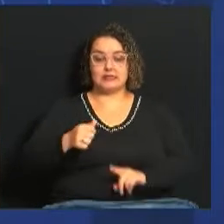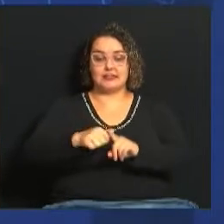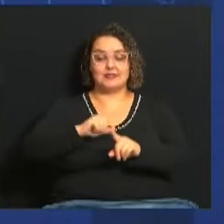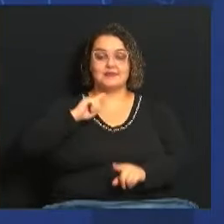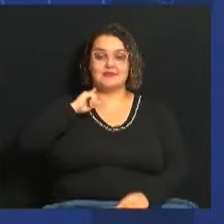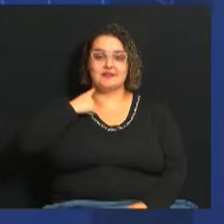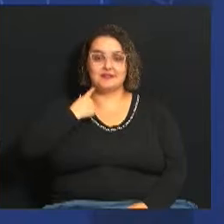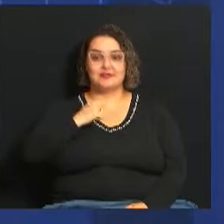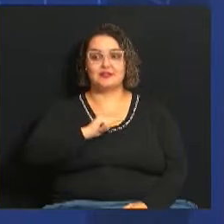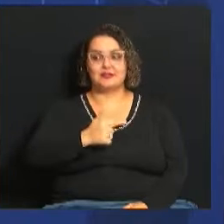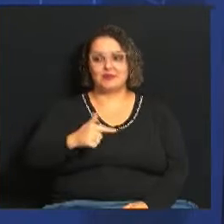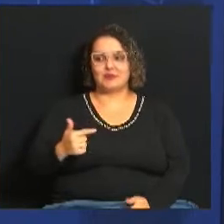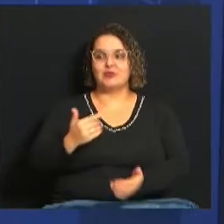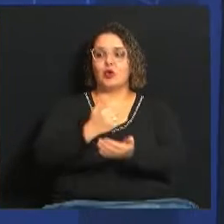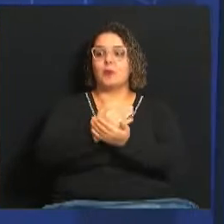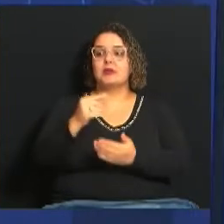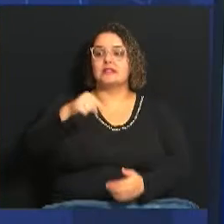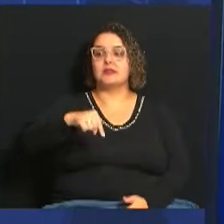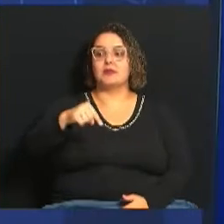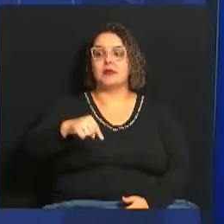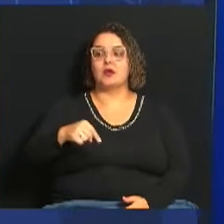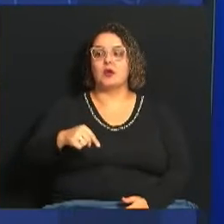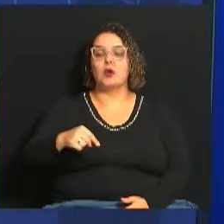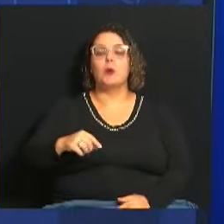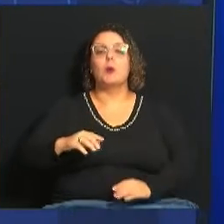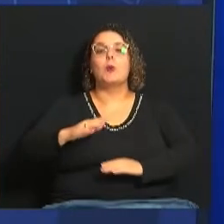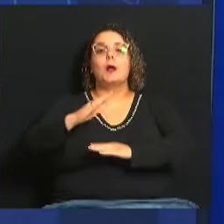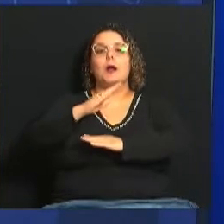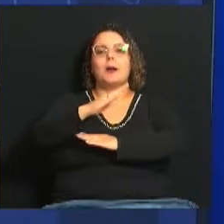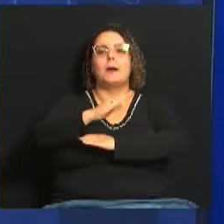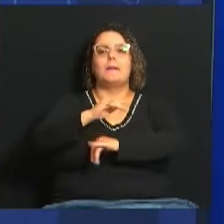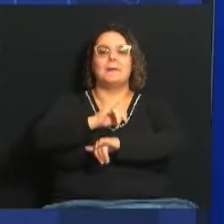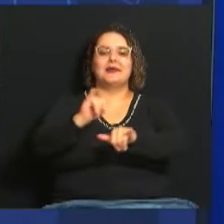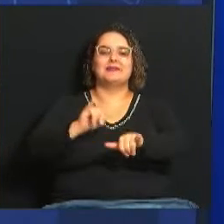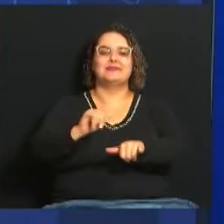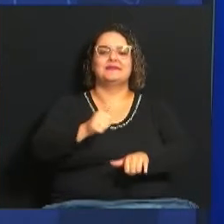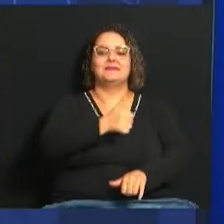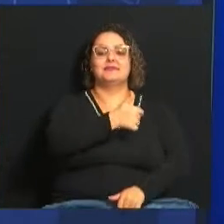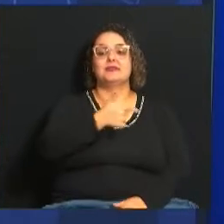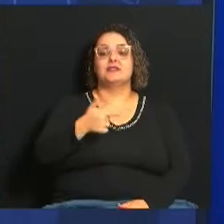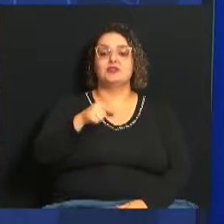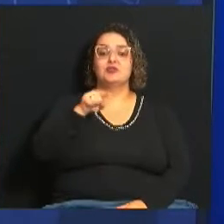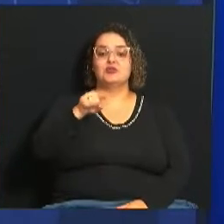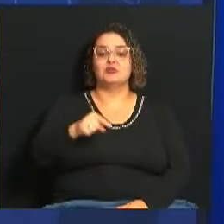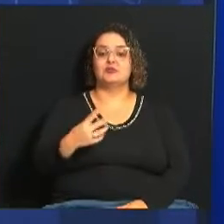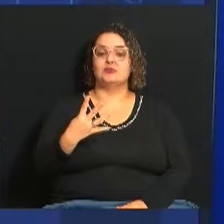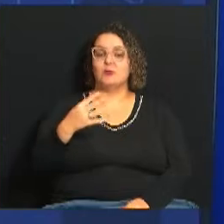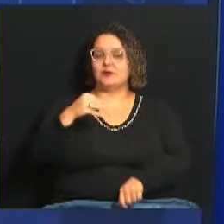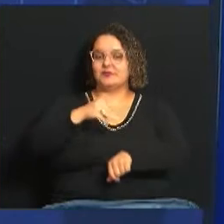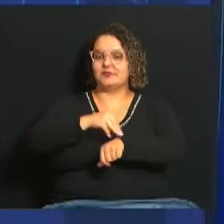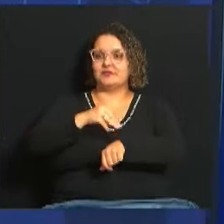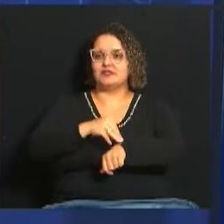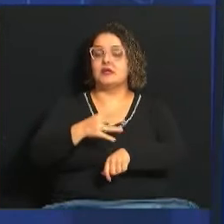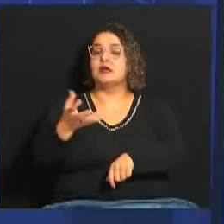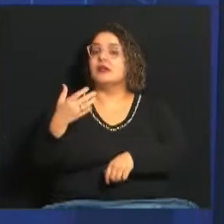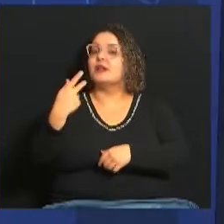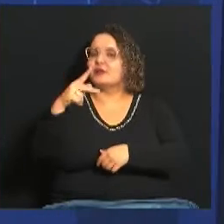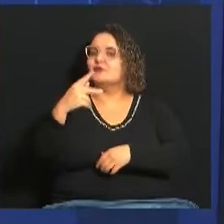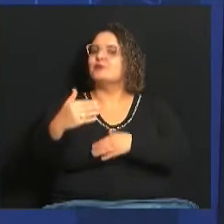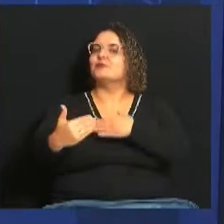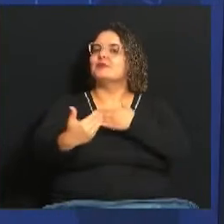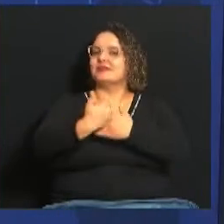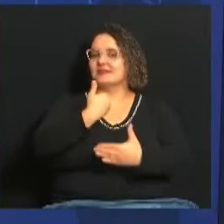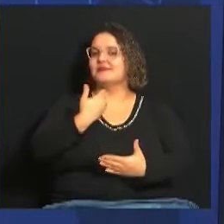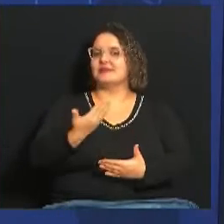2022. Inicia agora o Câmara Notícia ao vivo, meio-dia mais 4 minutos. Eu quero a sua participação,